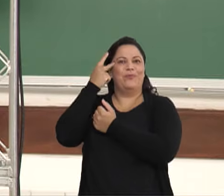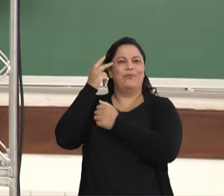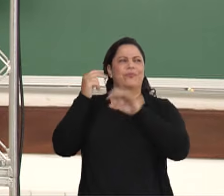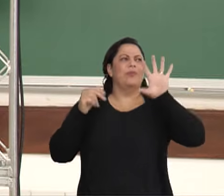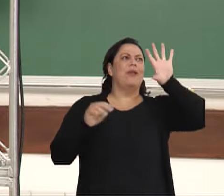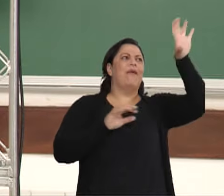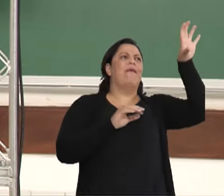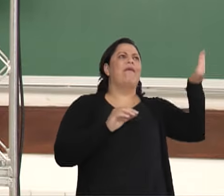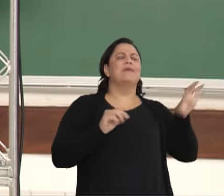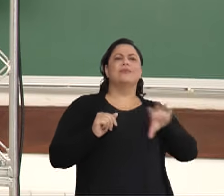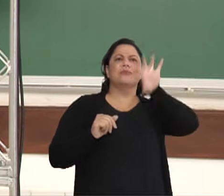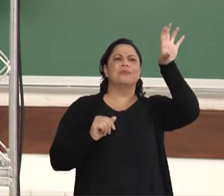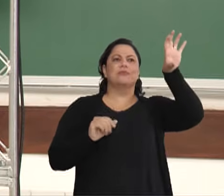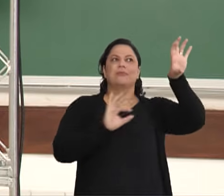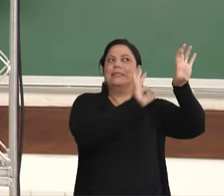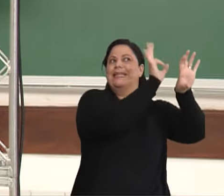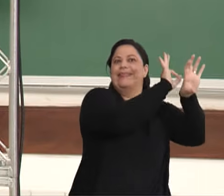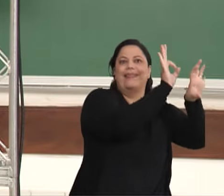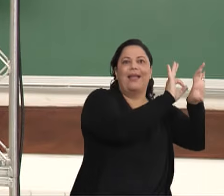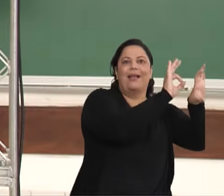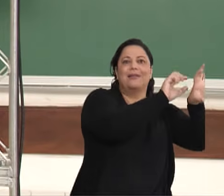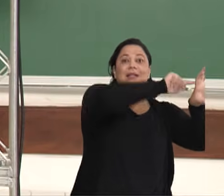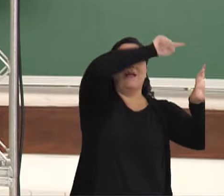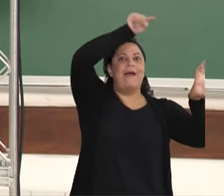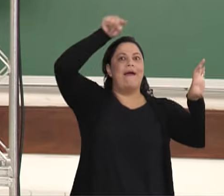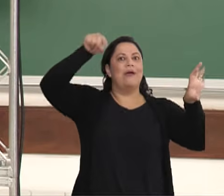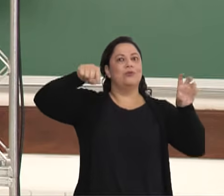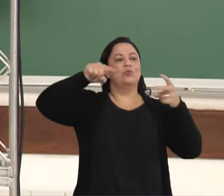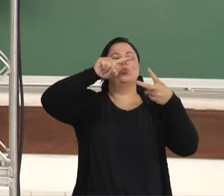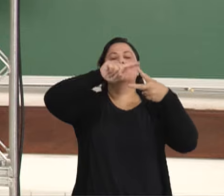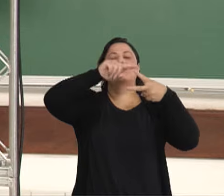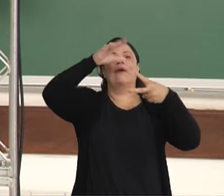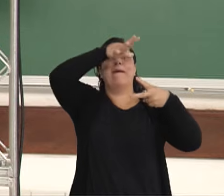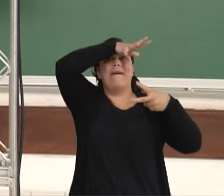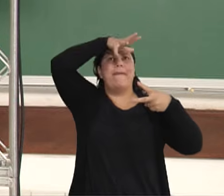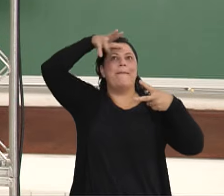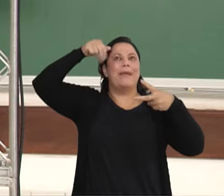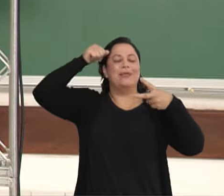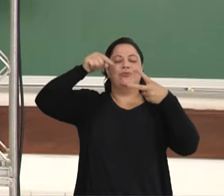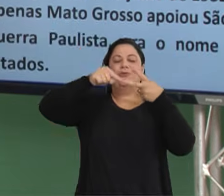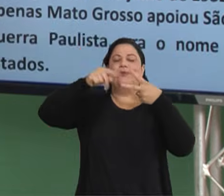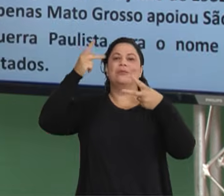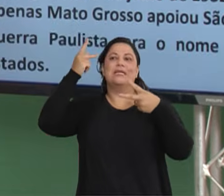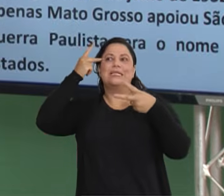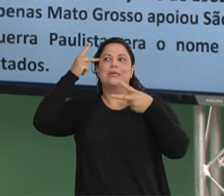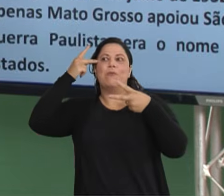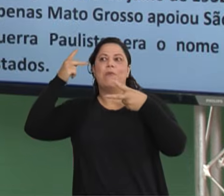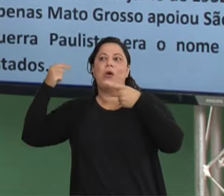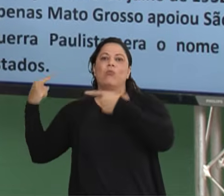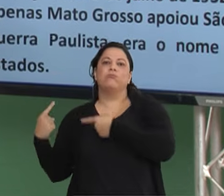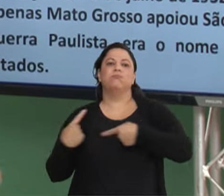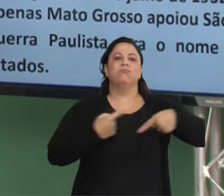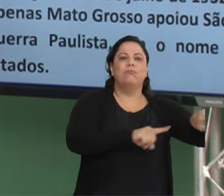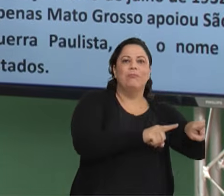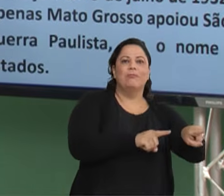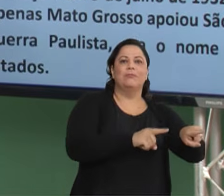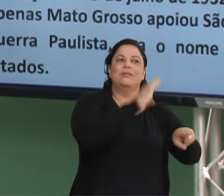contra o governo federal. Só Mato Grosso. Então, São Paulo e Mato Grosso contra o Brasil. Olha